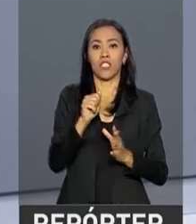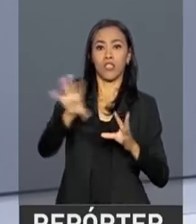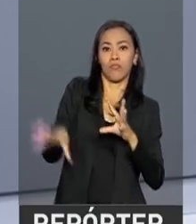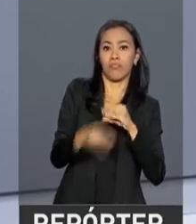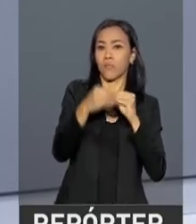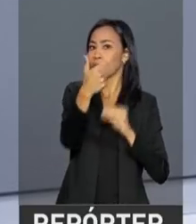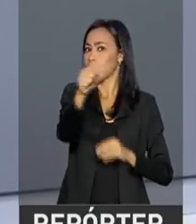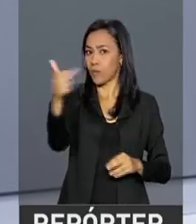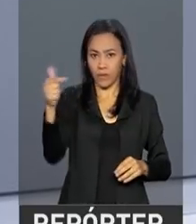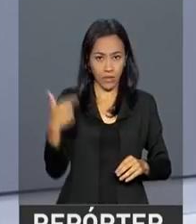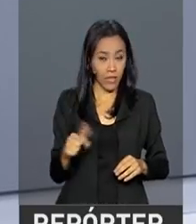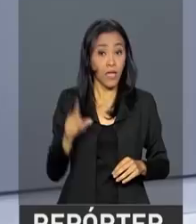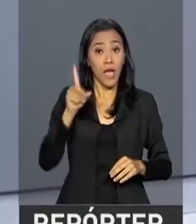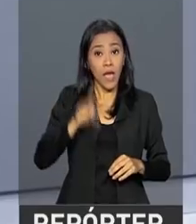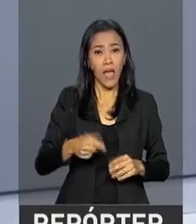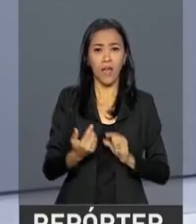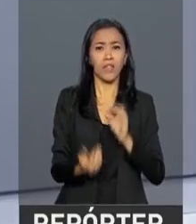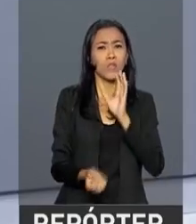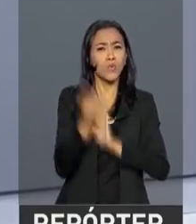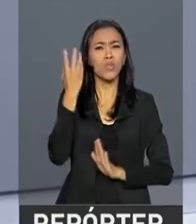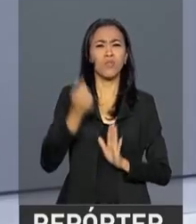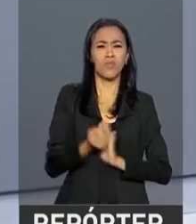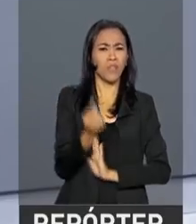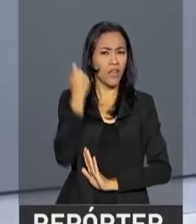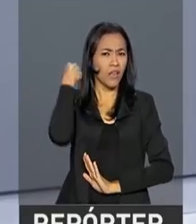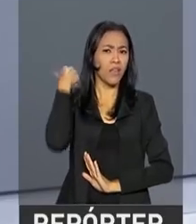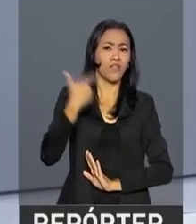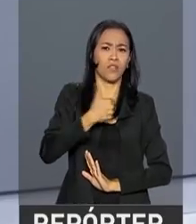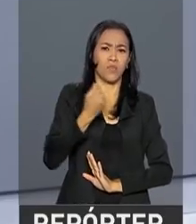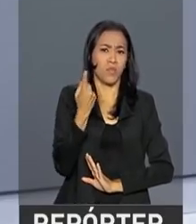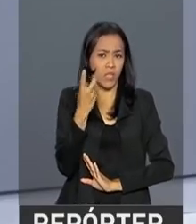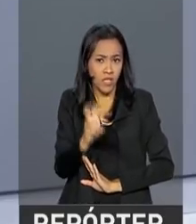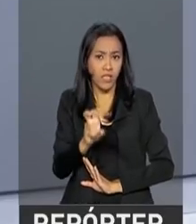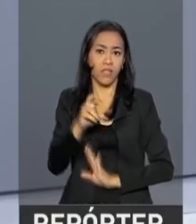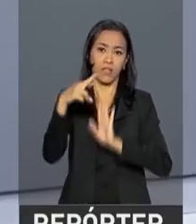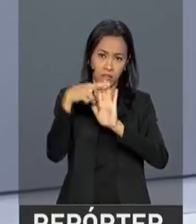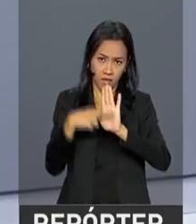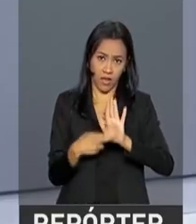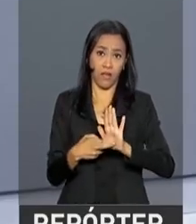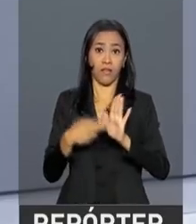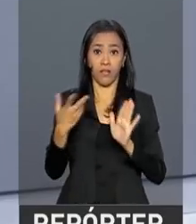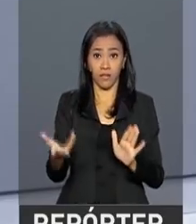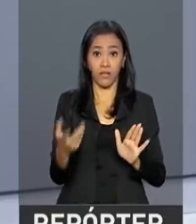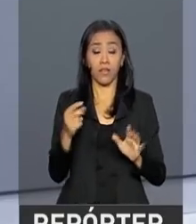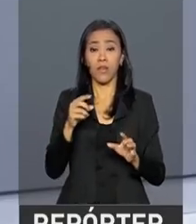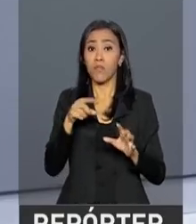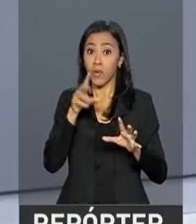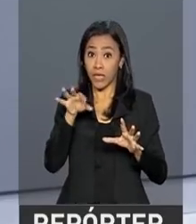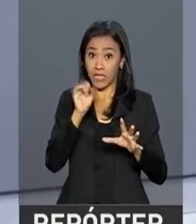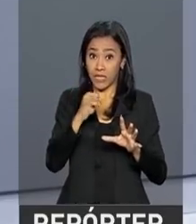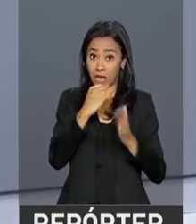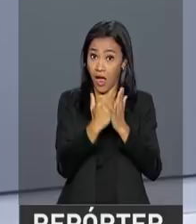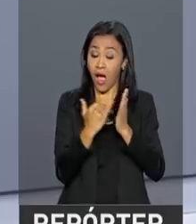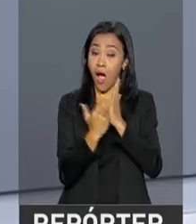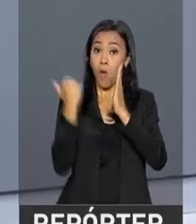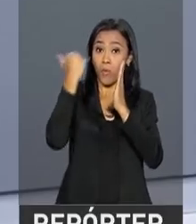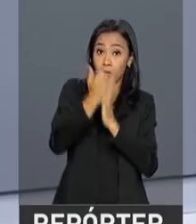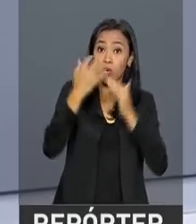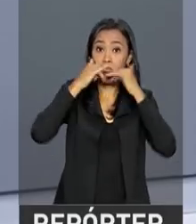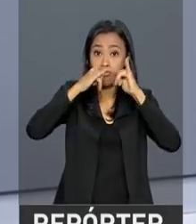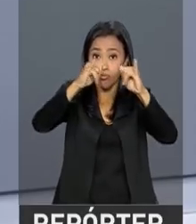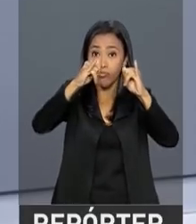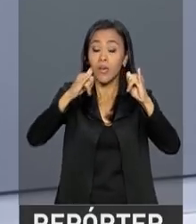15 para informar os consumidores sobre acréscimos no valor da energia que são repassadas caso haja algum problema na geração